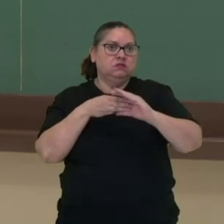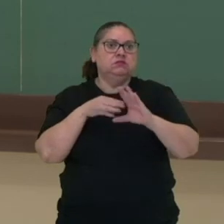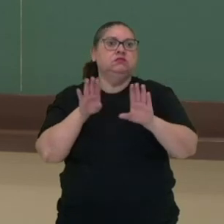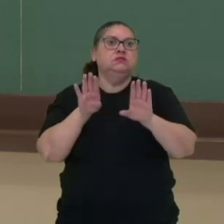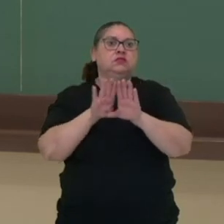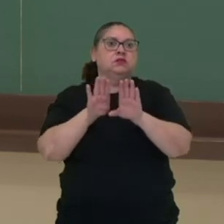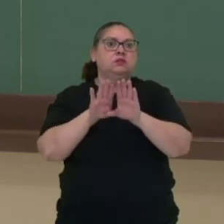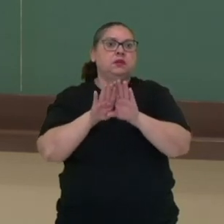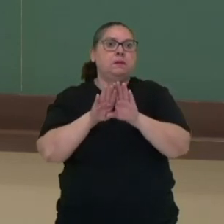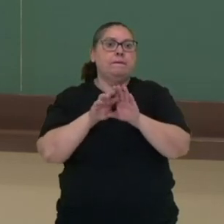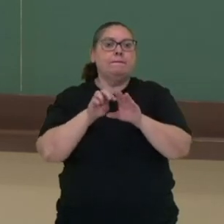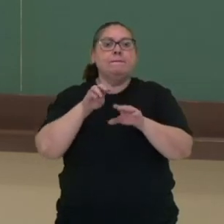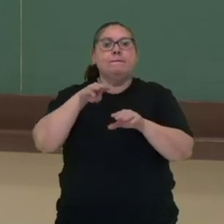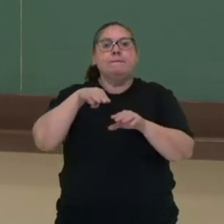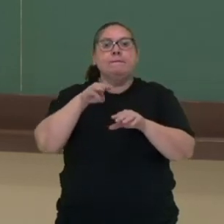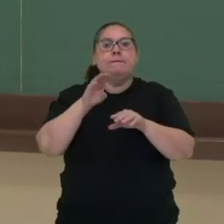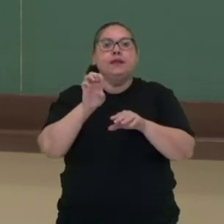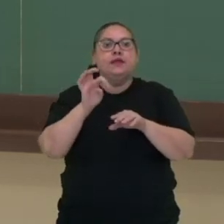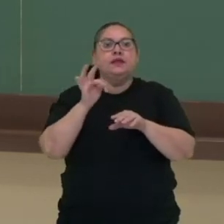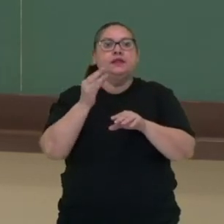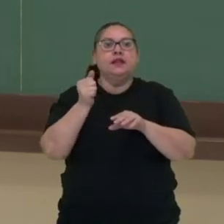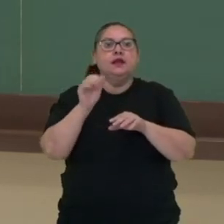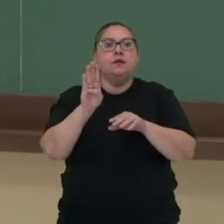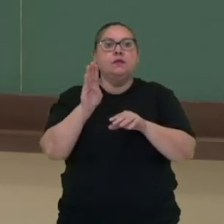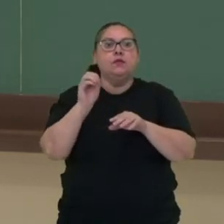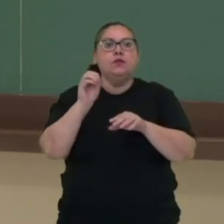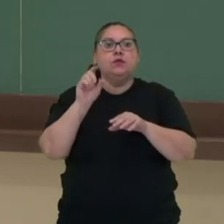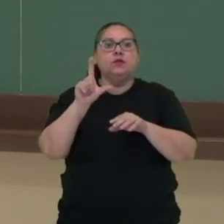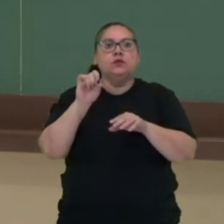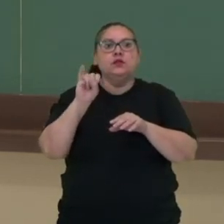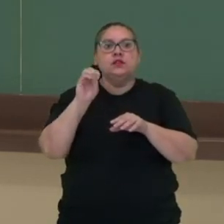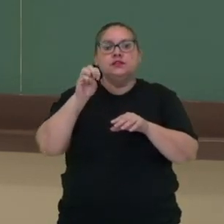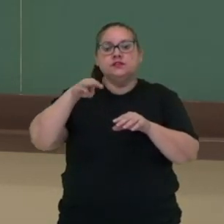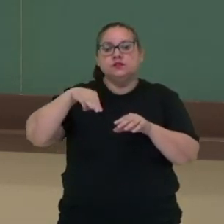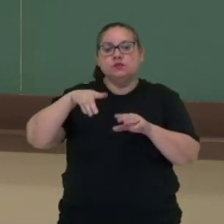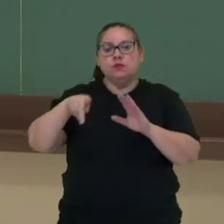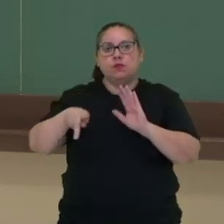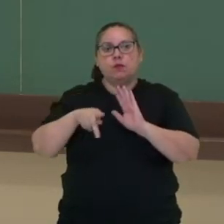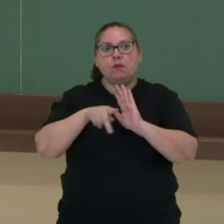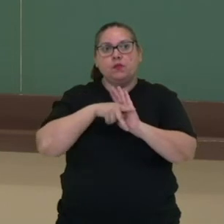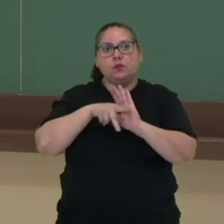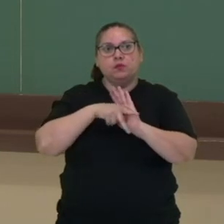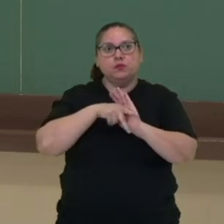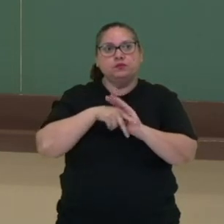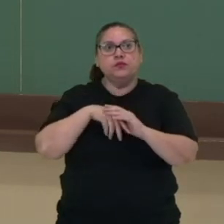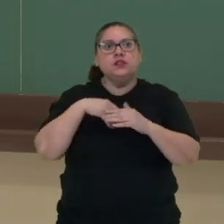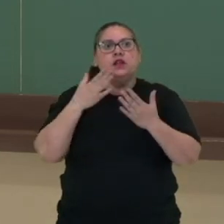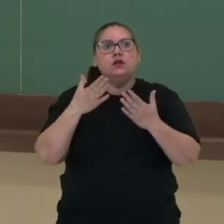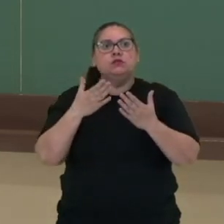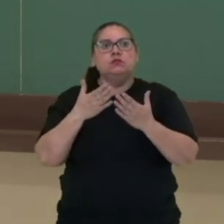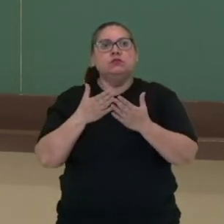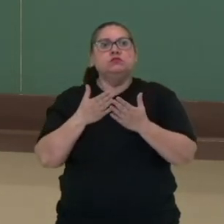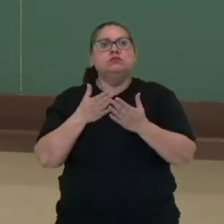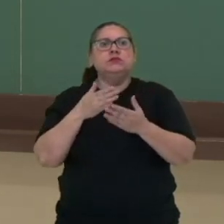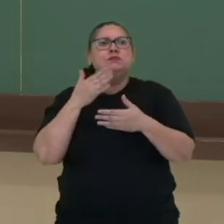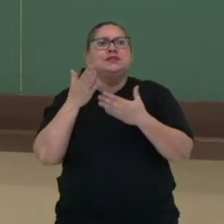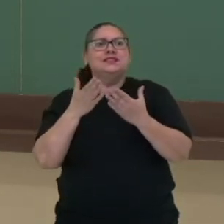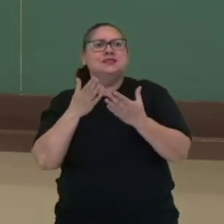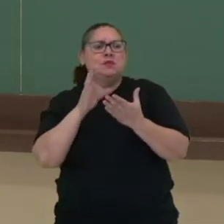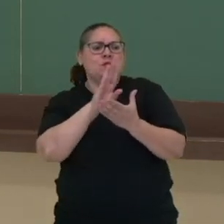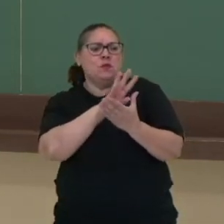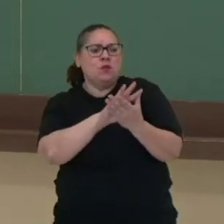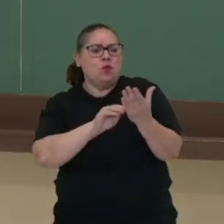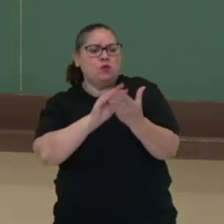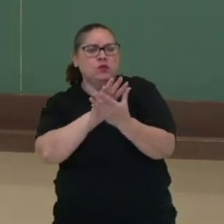não têm metabolismo próprio, ok? Anotem lá nos seus cadernos. Eles fazem uma